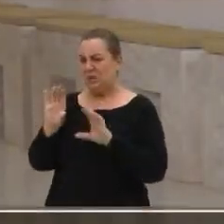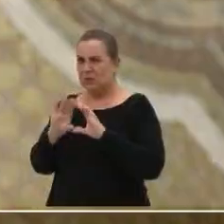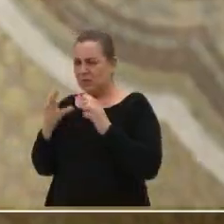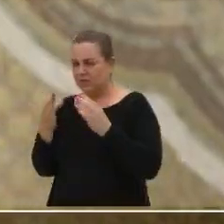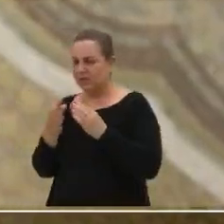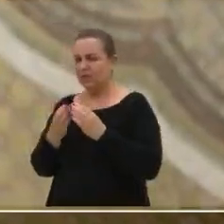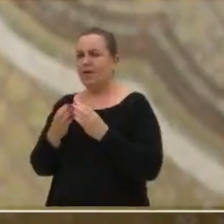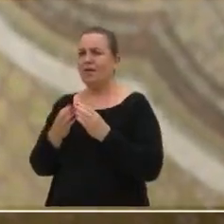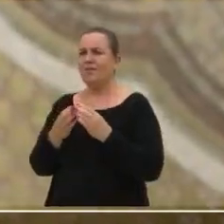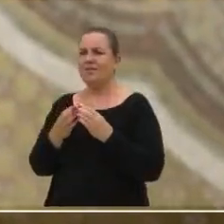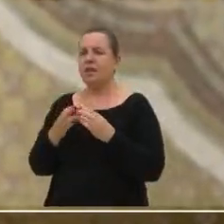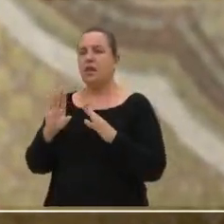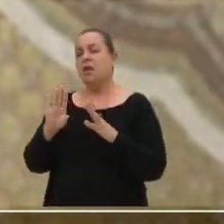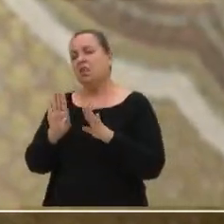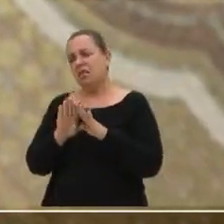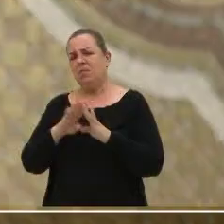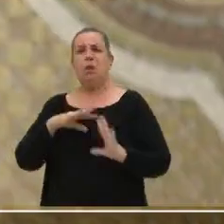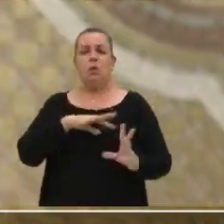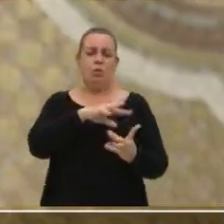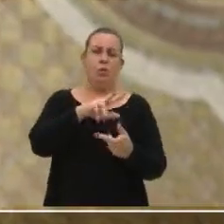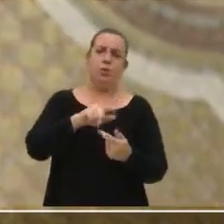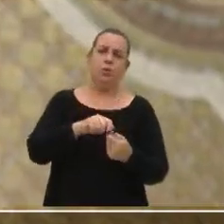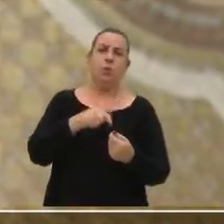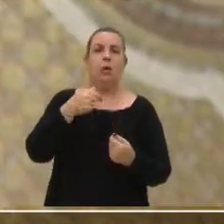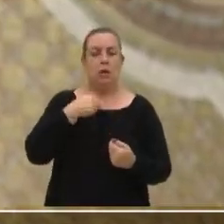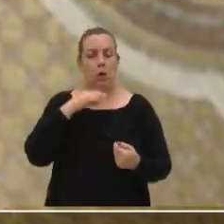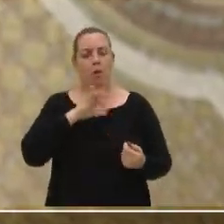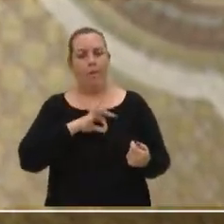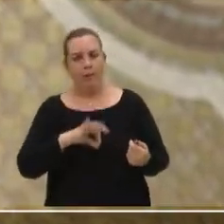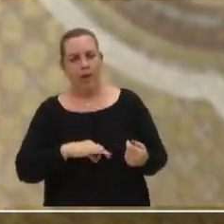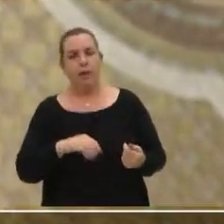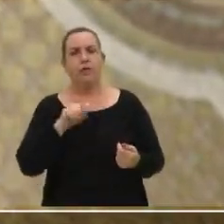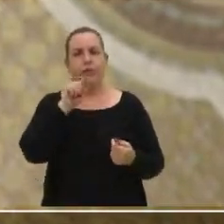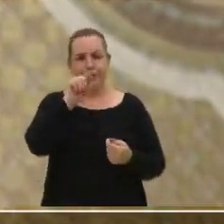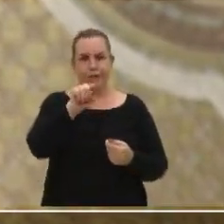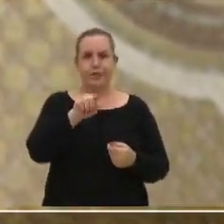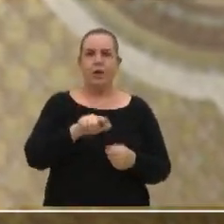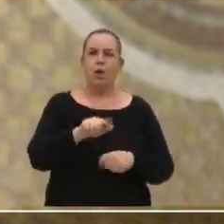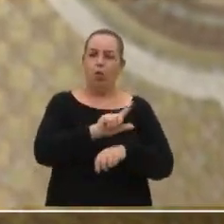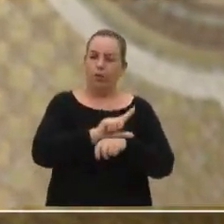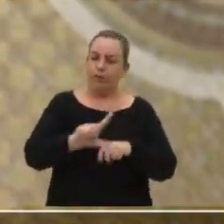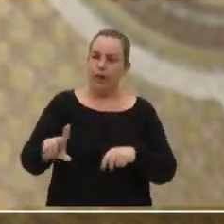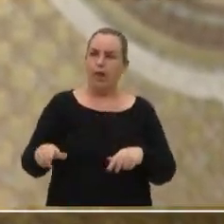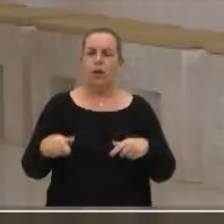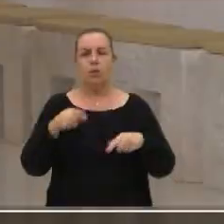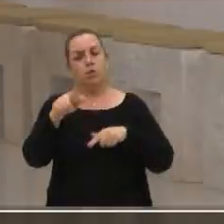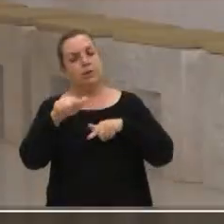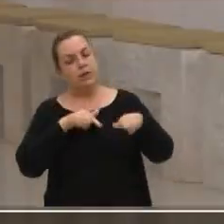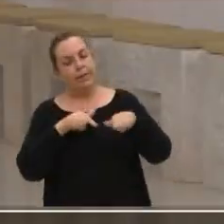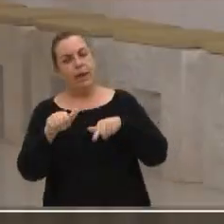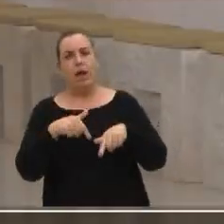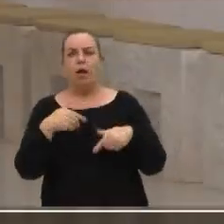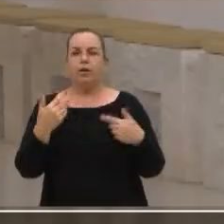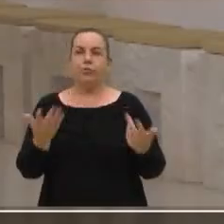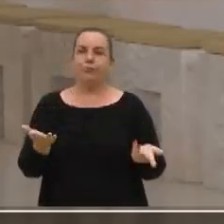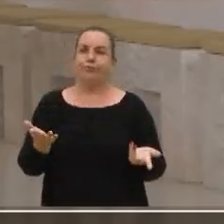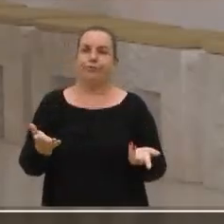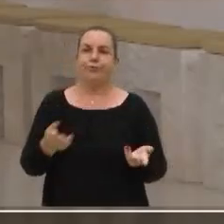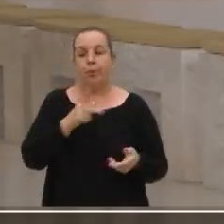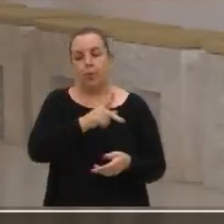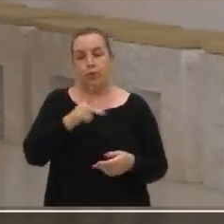comunidades ou no mundo, eu como padre, você como uma pessoa que trabalha, como foi dia